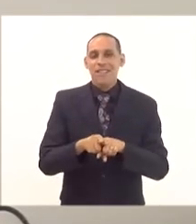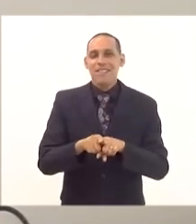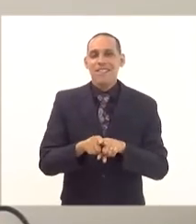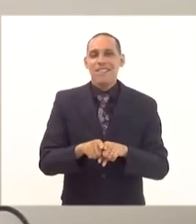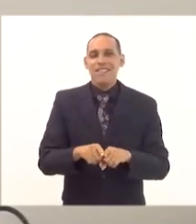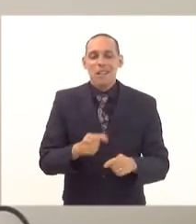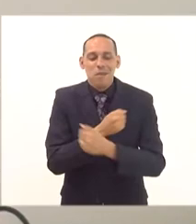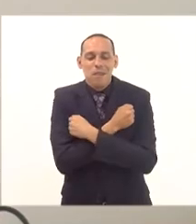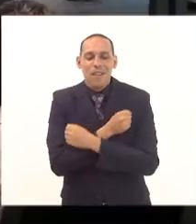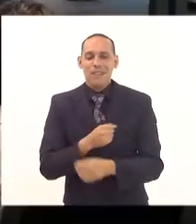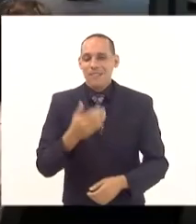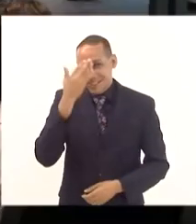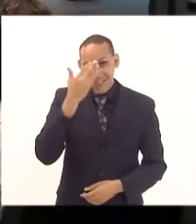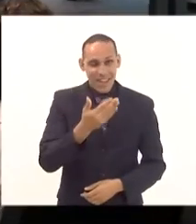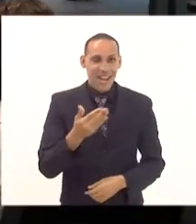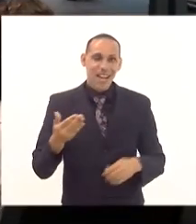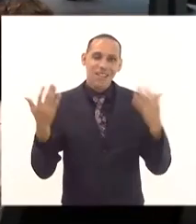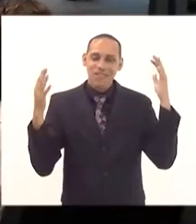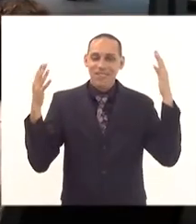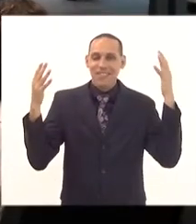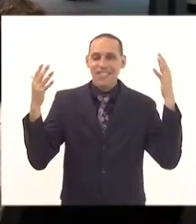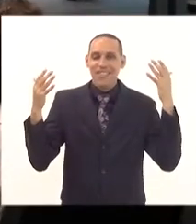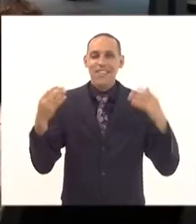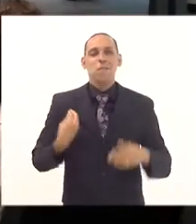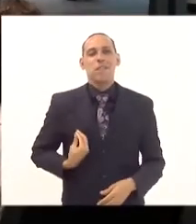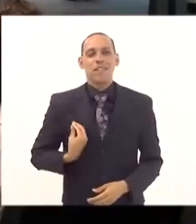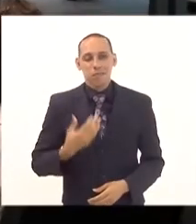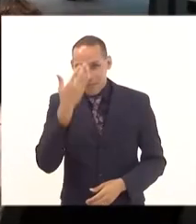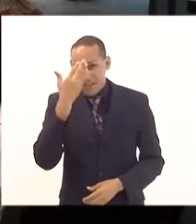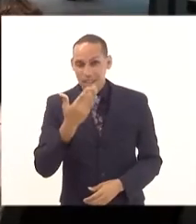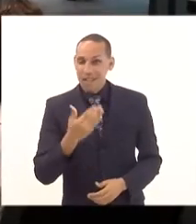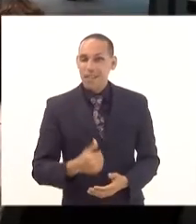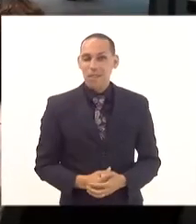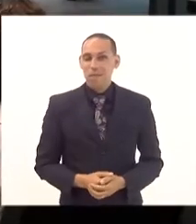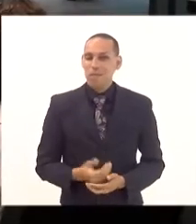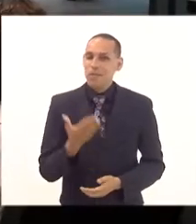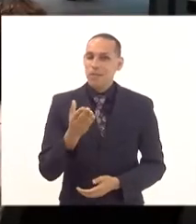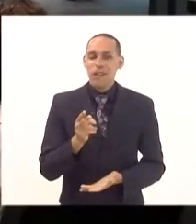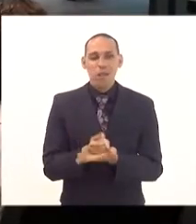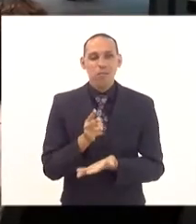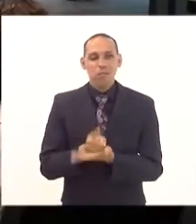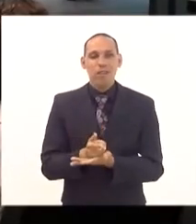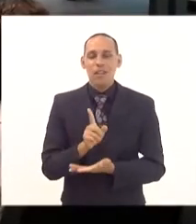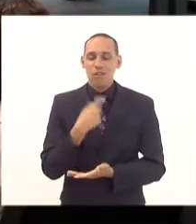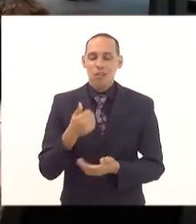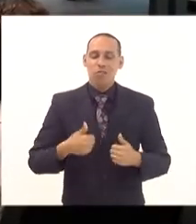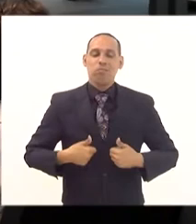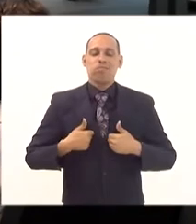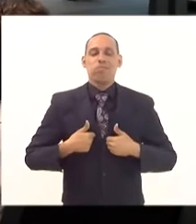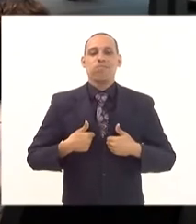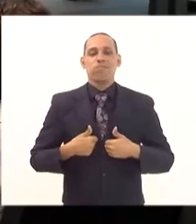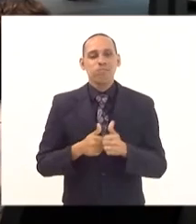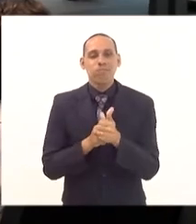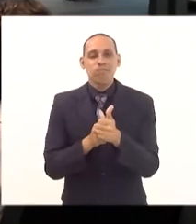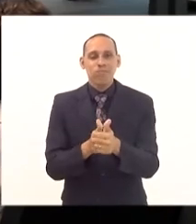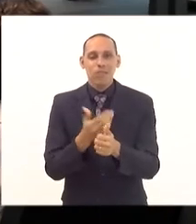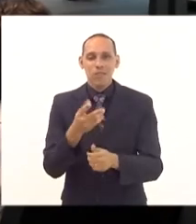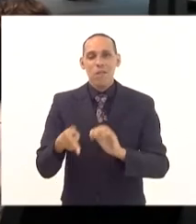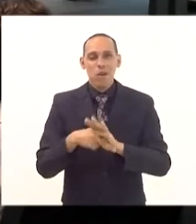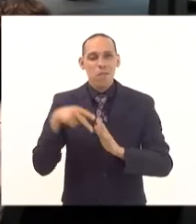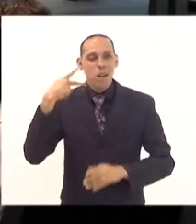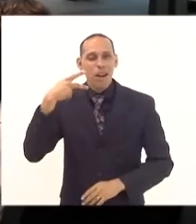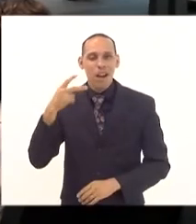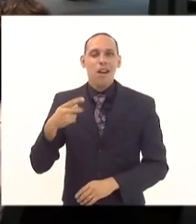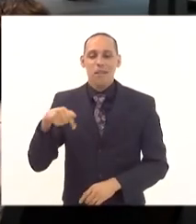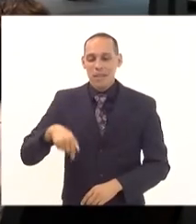o tá ligado Ramon muito obrigado por tua presença aqui você segue sendo para nós o orgulho do Parlamento carioca